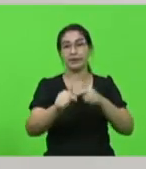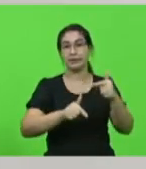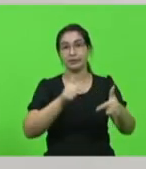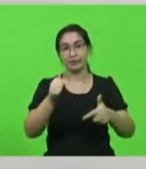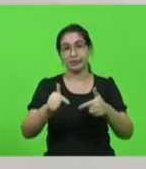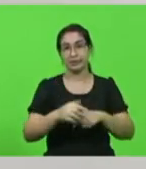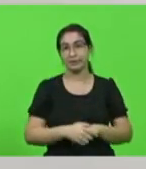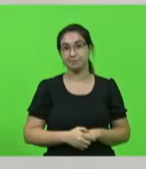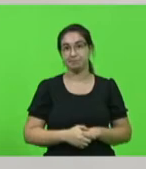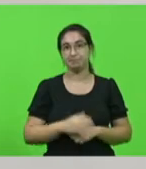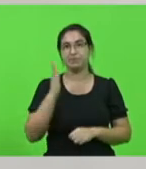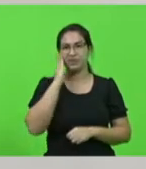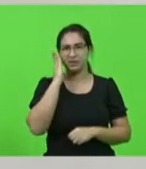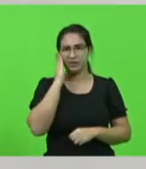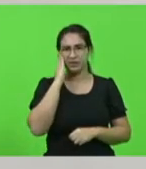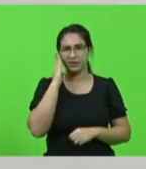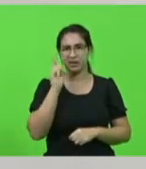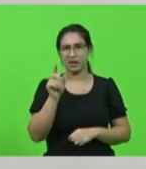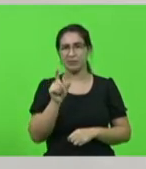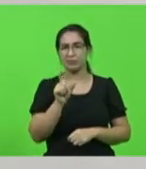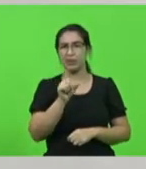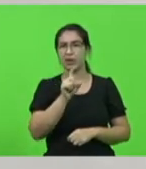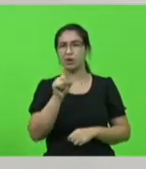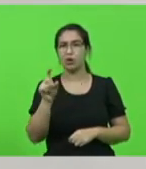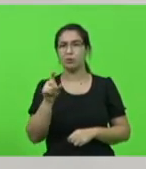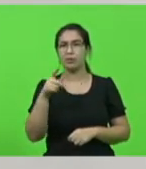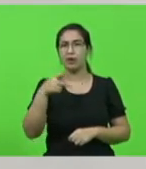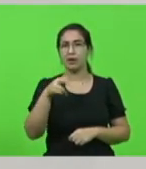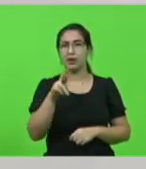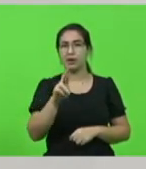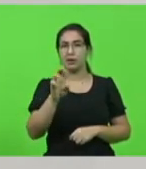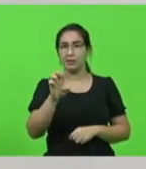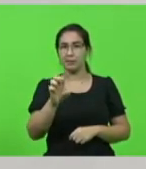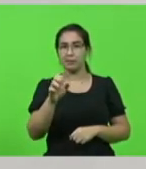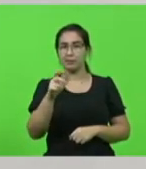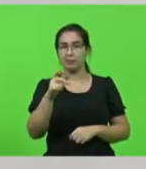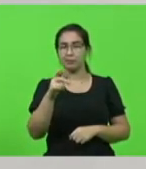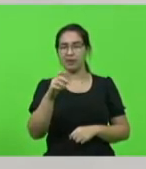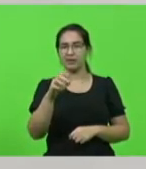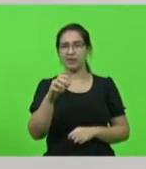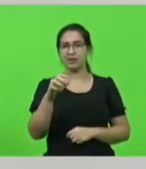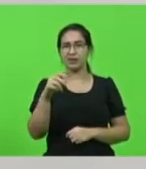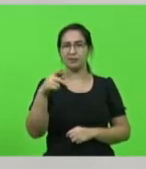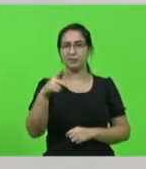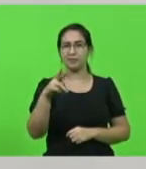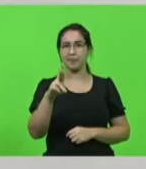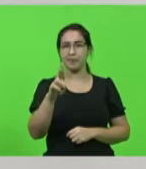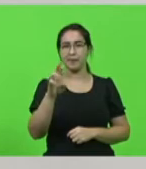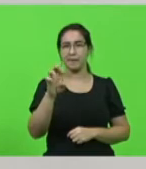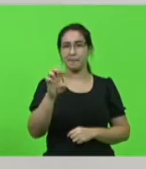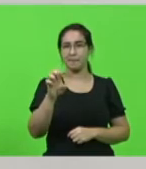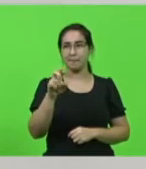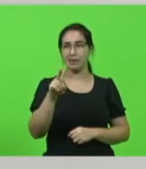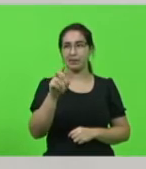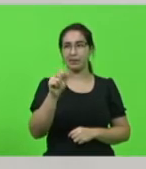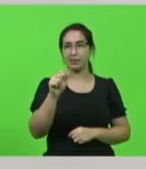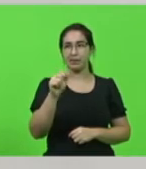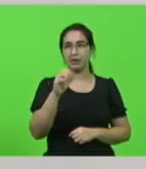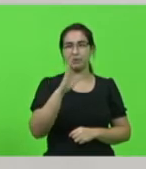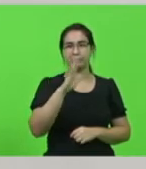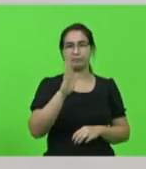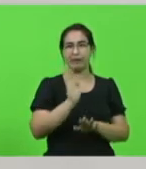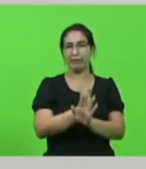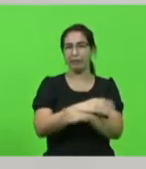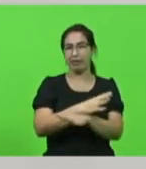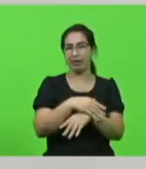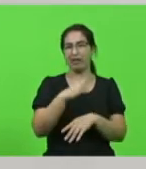chama isso, deputados? Prevaricação. É crime. Mais um crime que está acontecendo